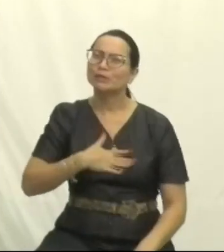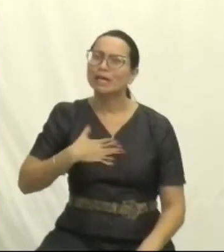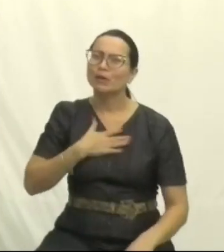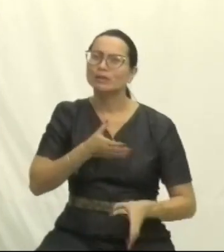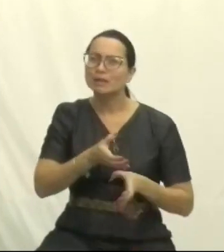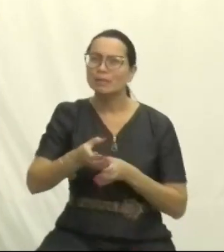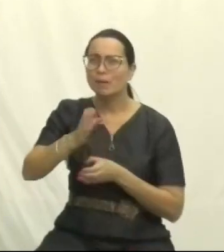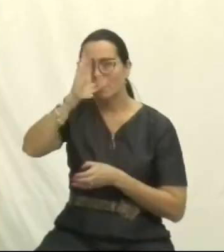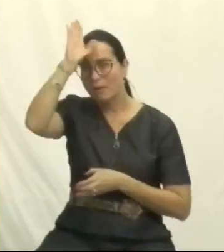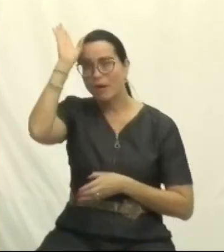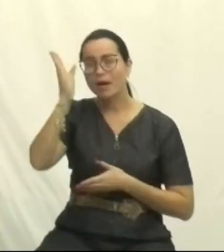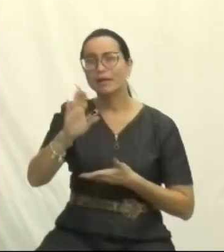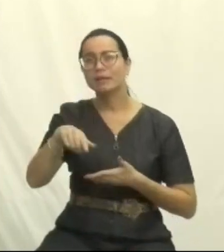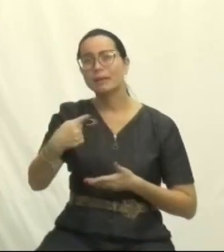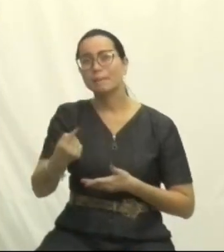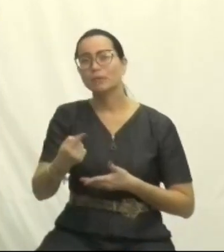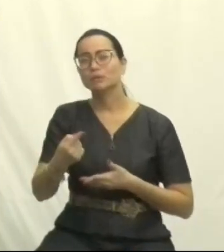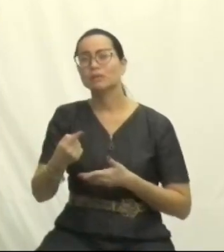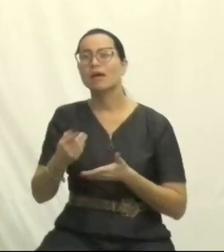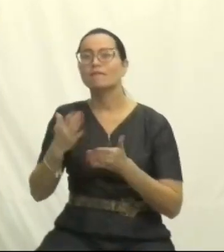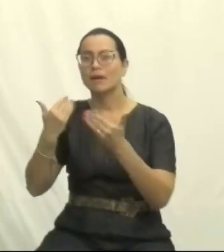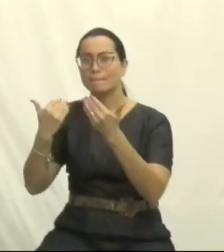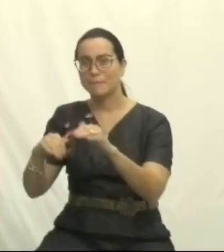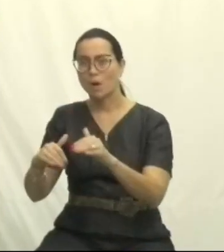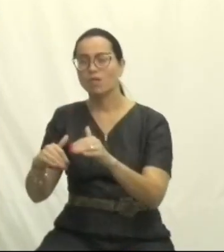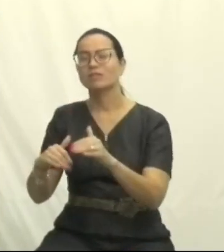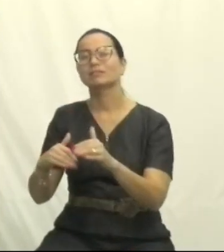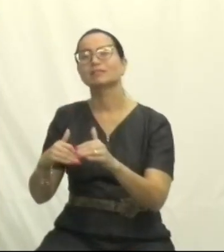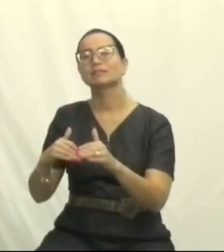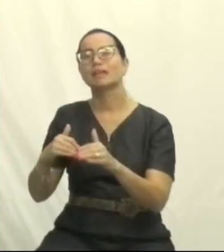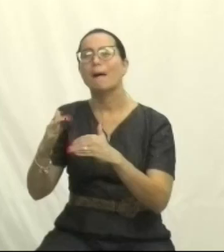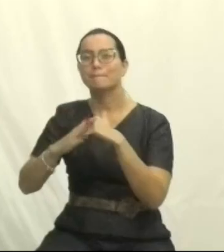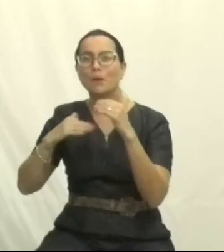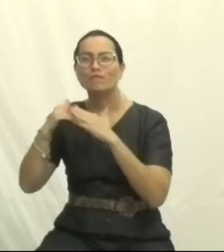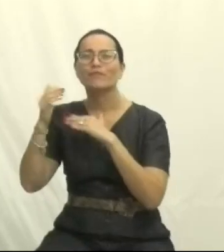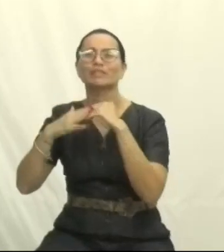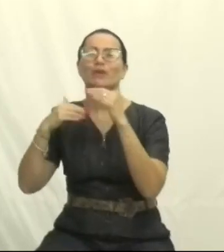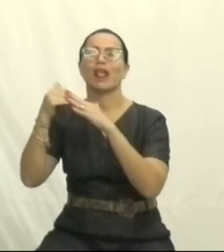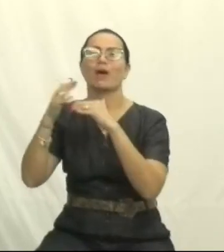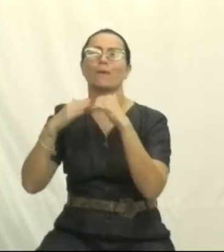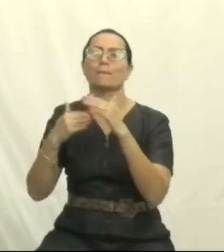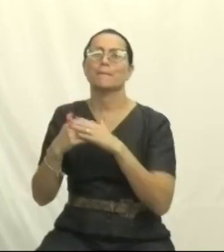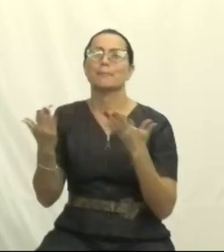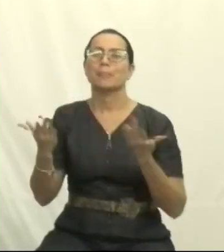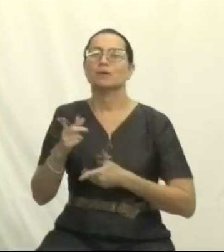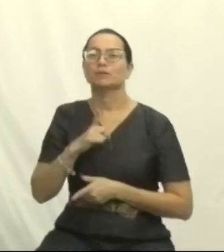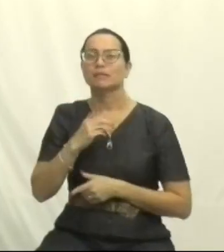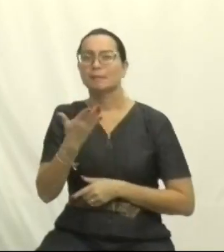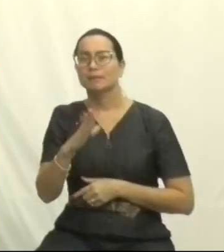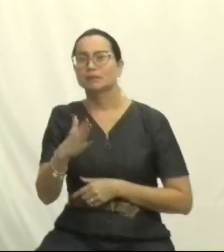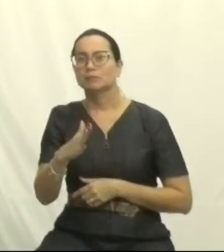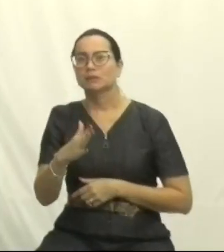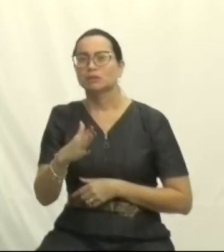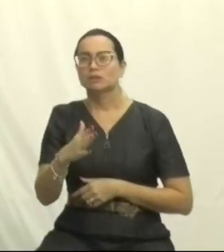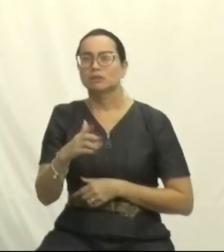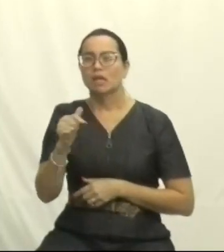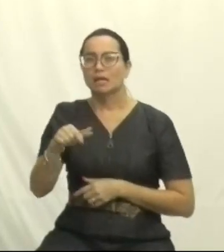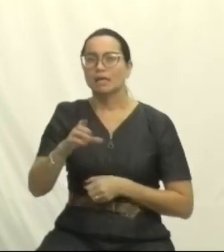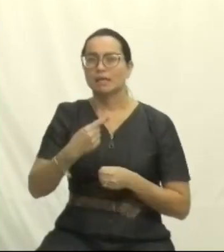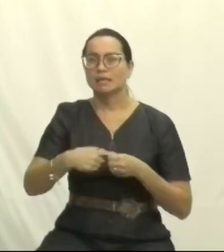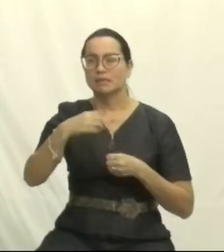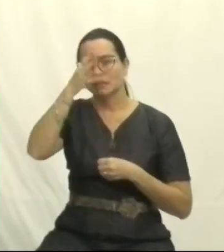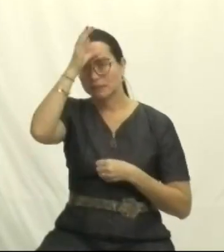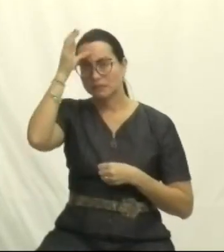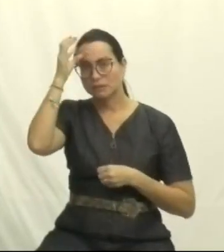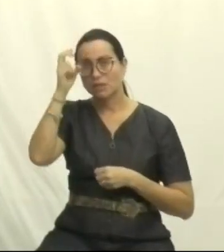que se tornaram bombeiros militares, né, bombeiros profissionais. Hoje nós temos ativo em Criciúma cerca de